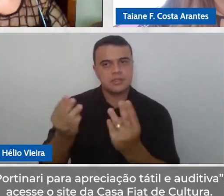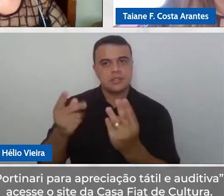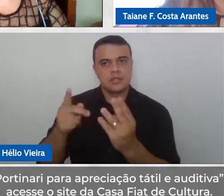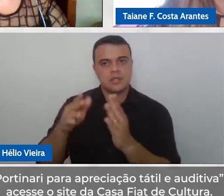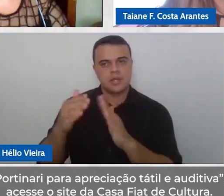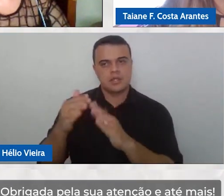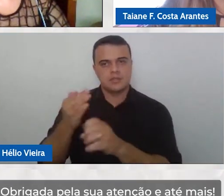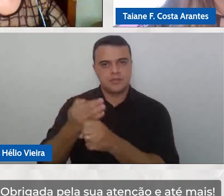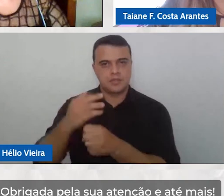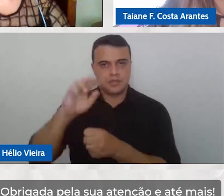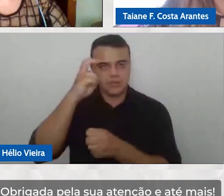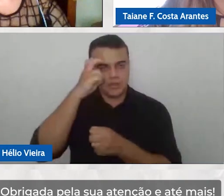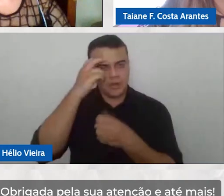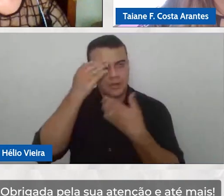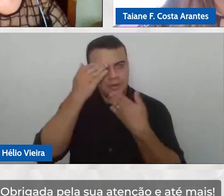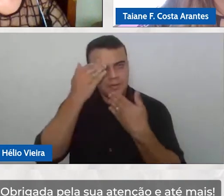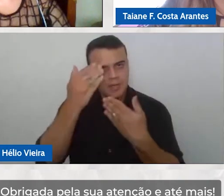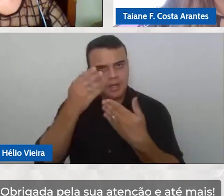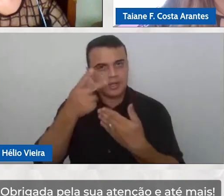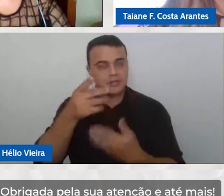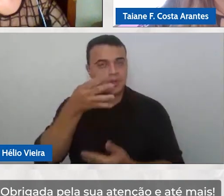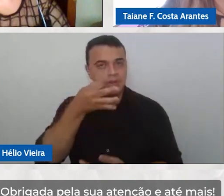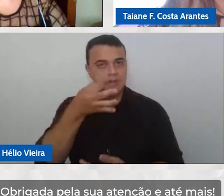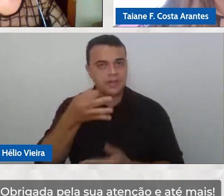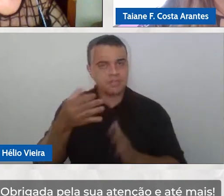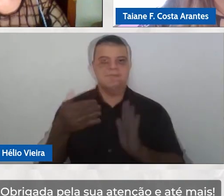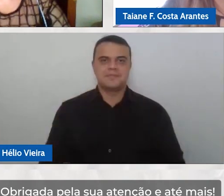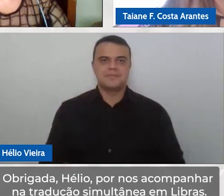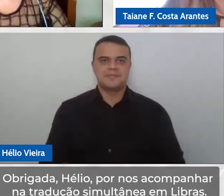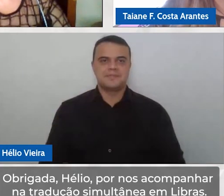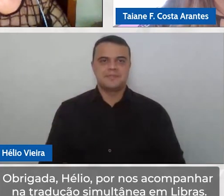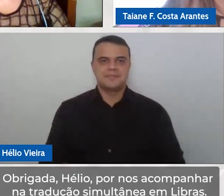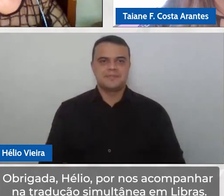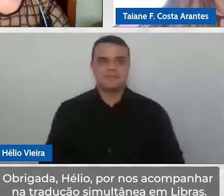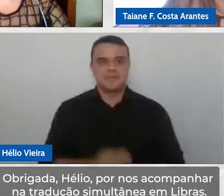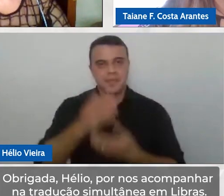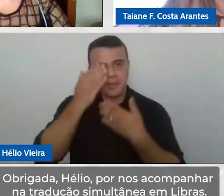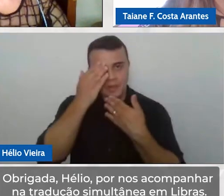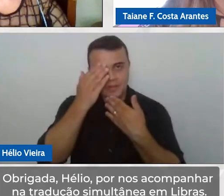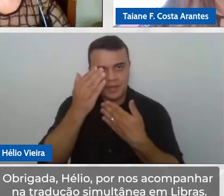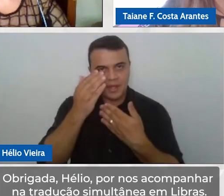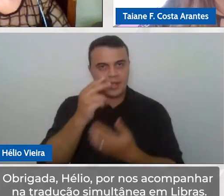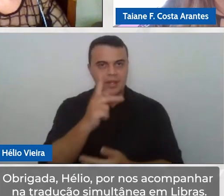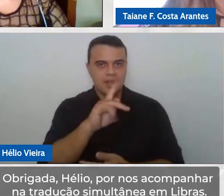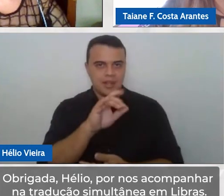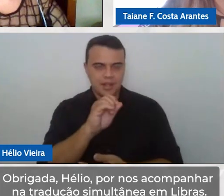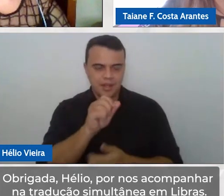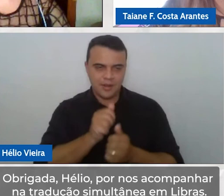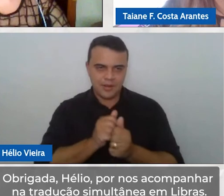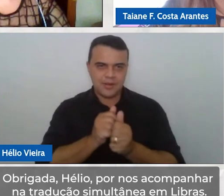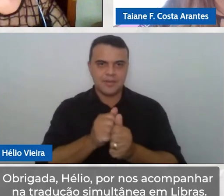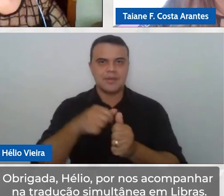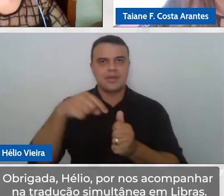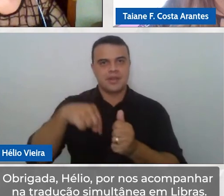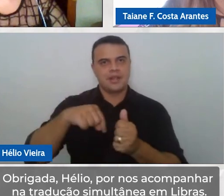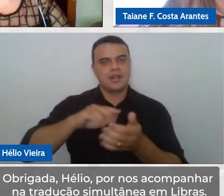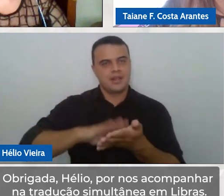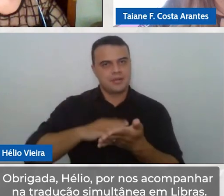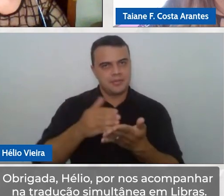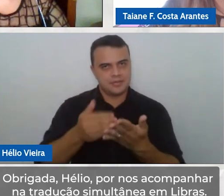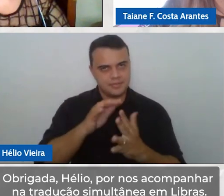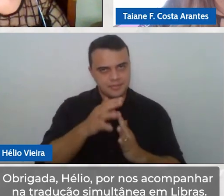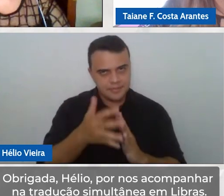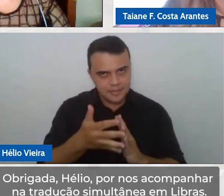Cultura. Obrigada pela sua atenção e até mais. Obrigada, Hélio, por nos acompanhar na tradução simultânea